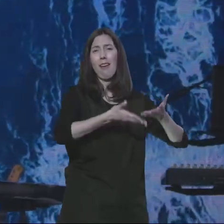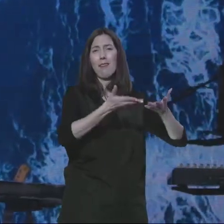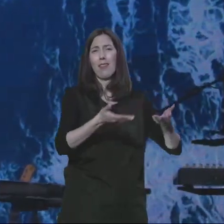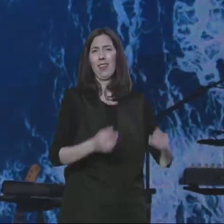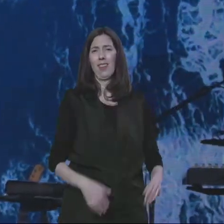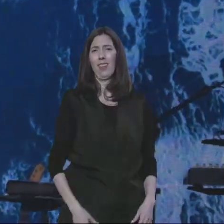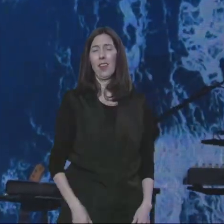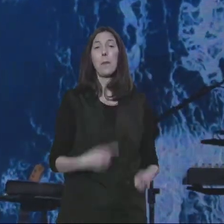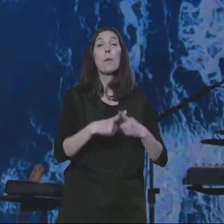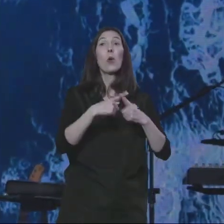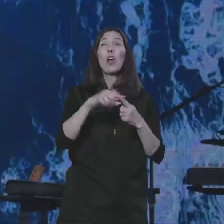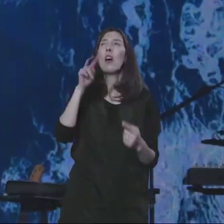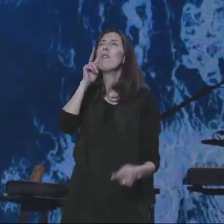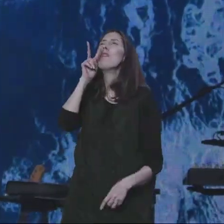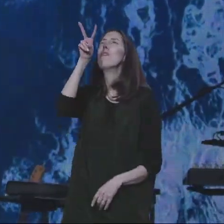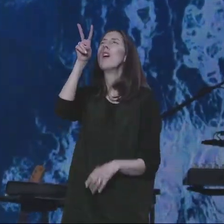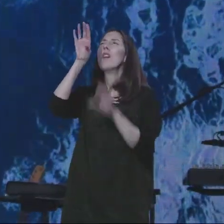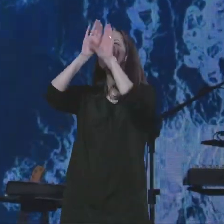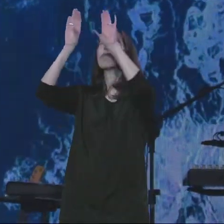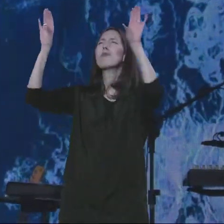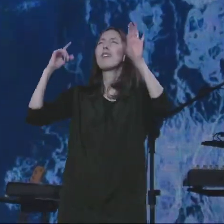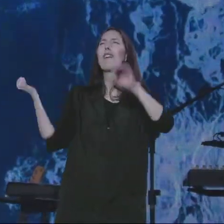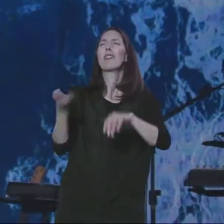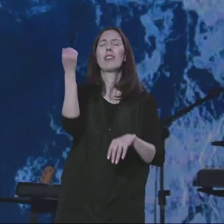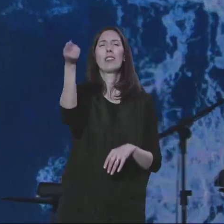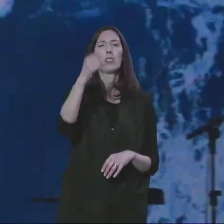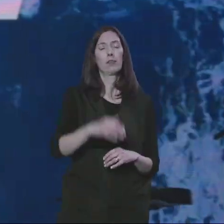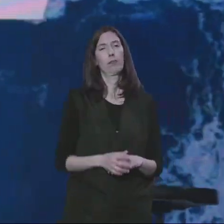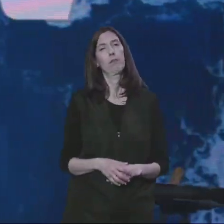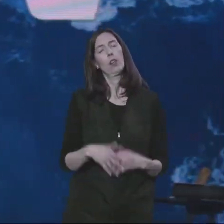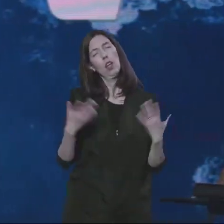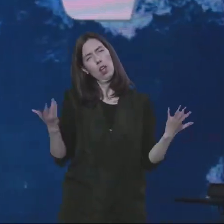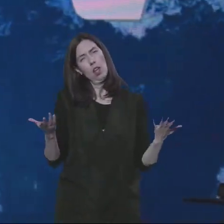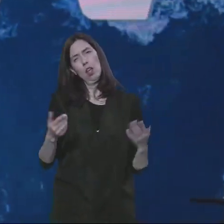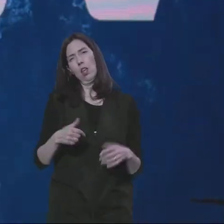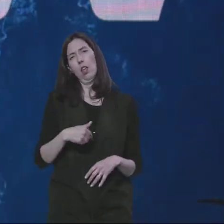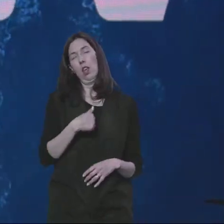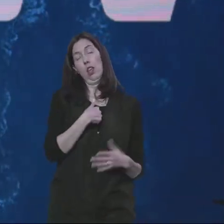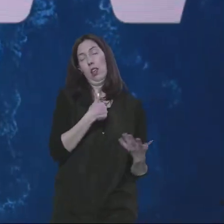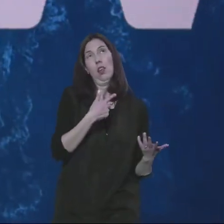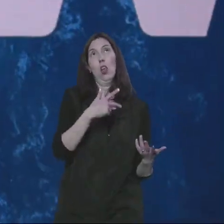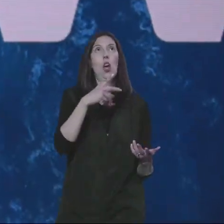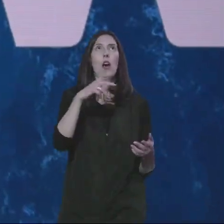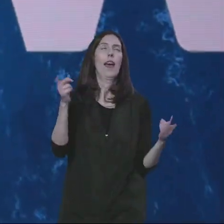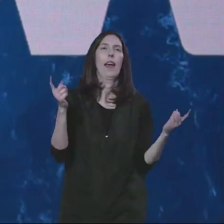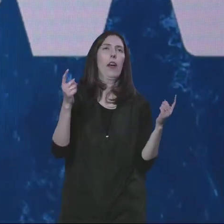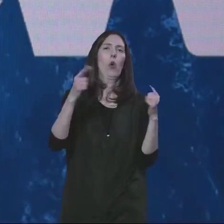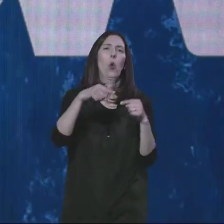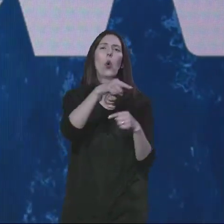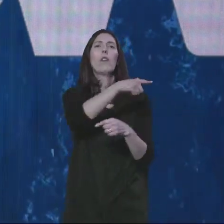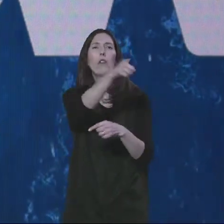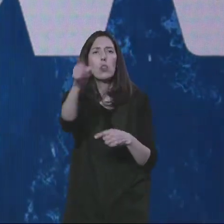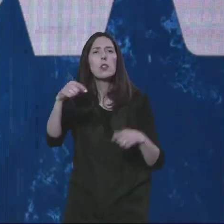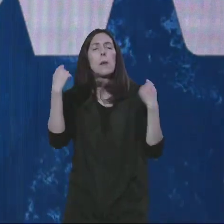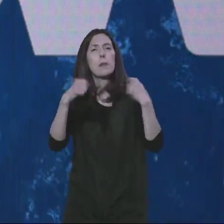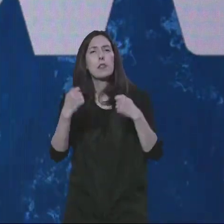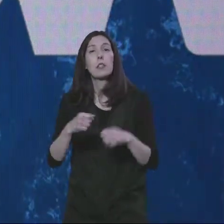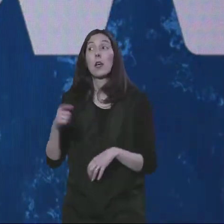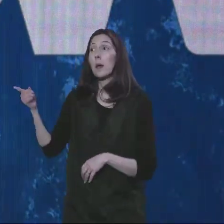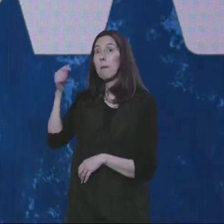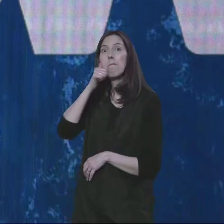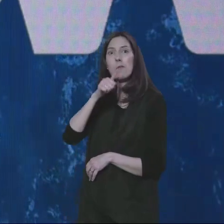mundo vão passando. Eu também tenho os meus problemas. Eu não estou falando contra você ir no psicólogo, psiquiatra, procurar ajuda. Não, minha esposa é